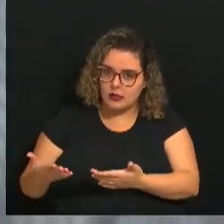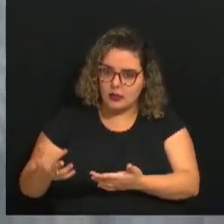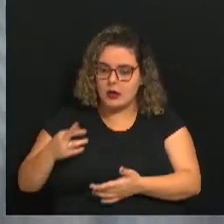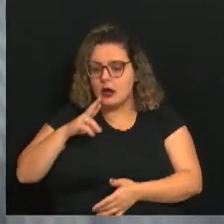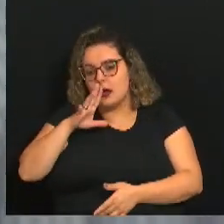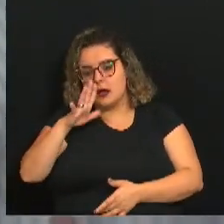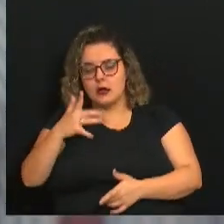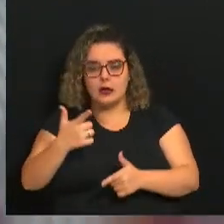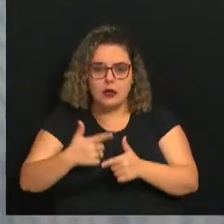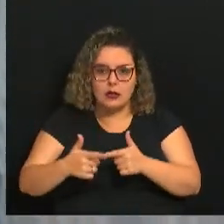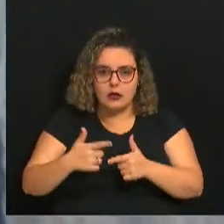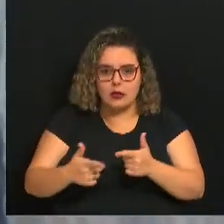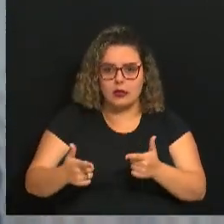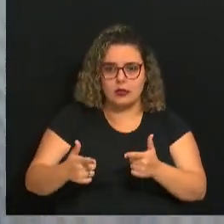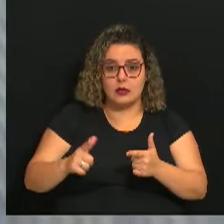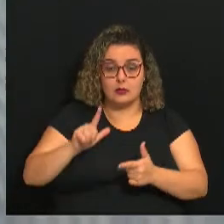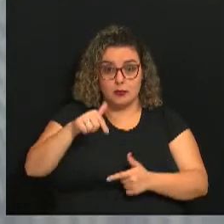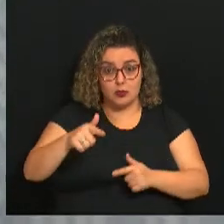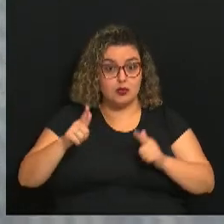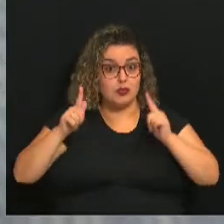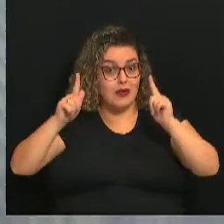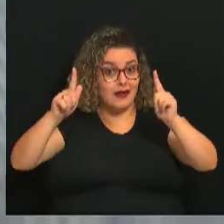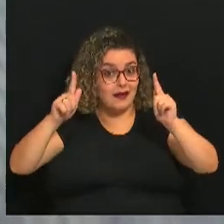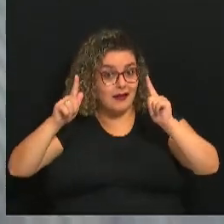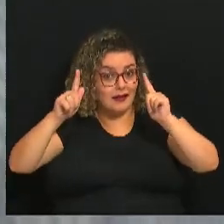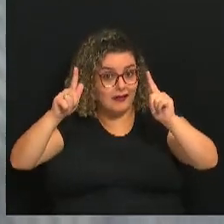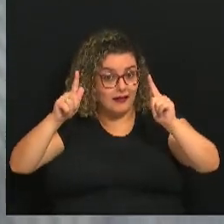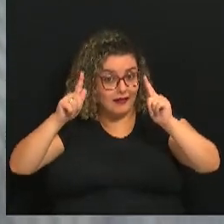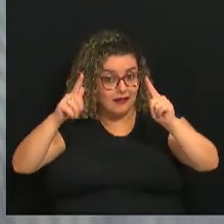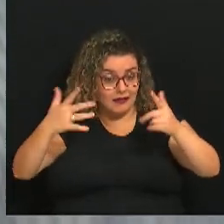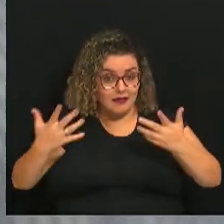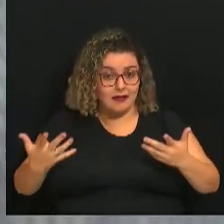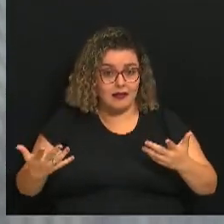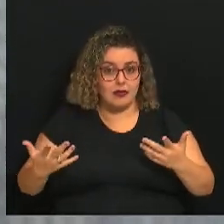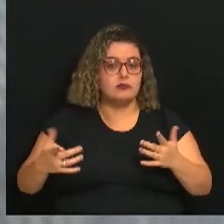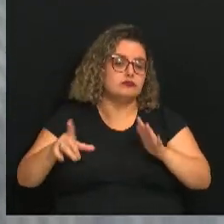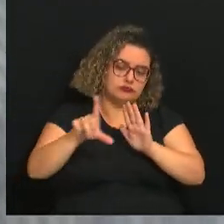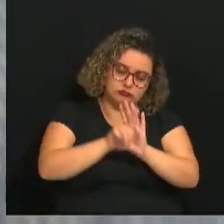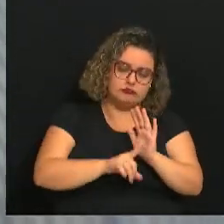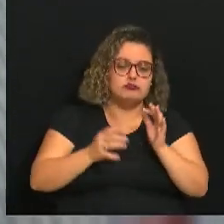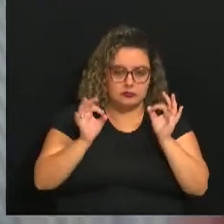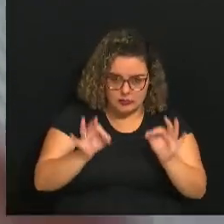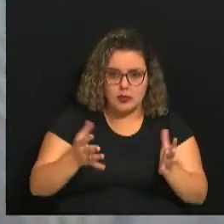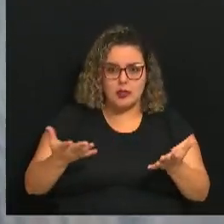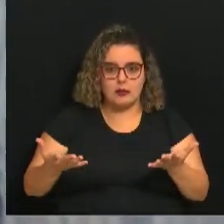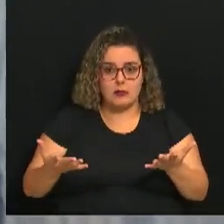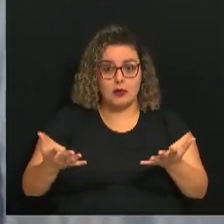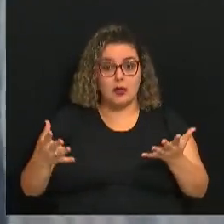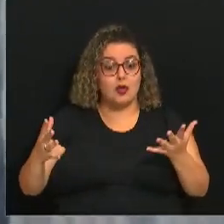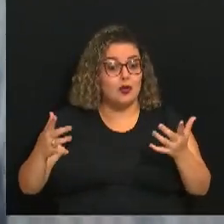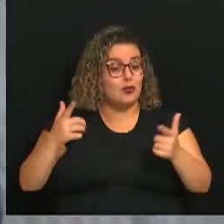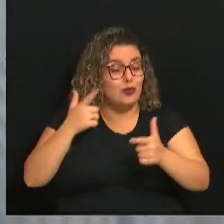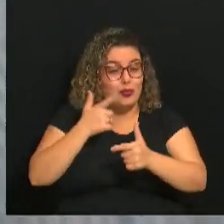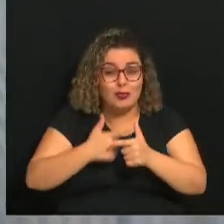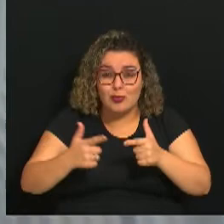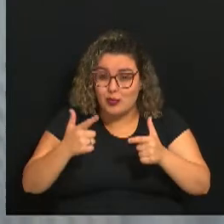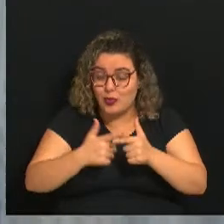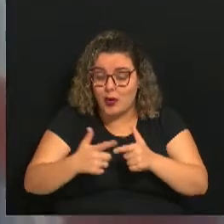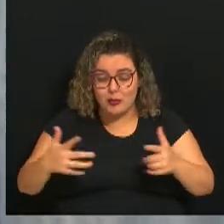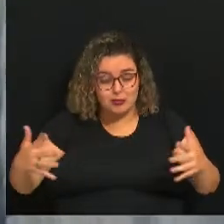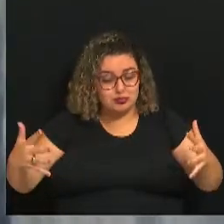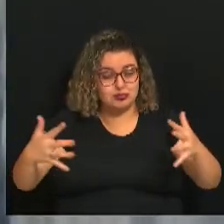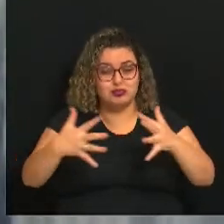o problema depois de uma greve que teve que ser chamada de forma legítima, mas que provocou um enorme transtorno na vida